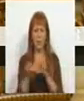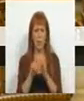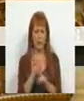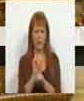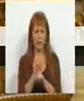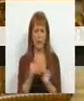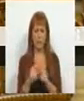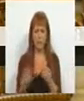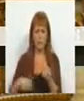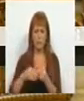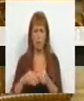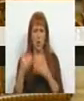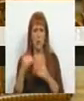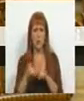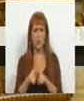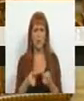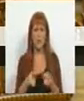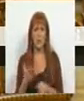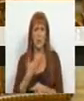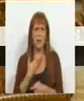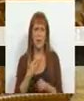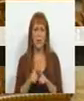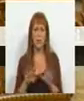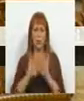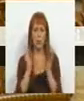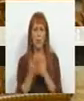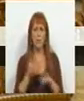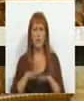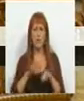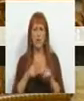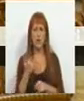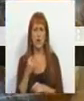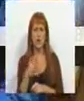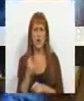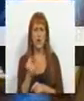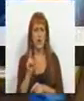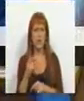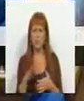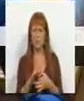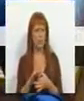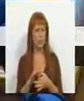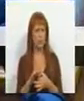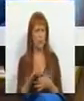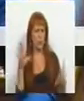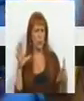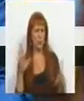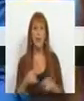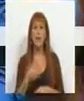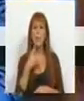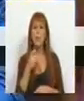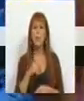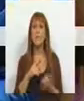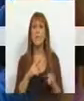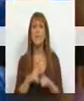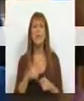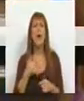artigo, o limite de acréscimo de endividamento global relativamente a 2015, o que não é coerente. Perguntava,